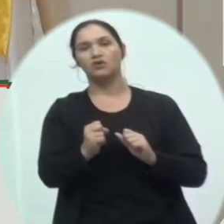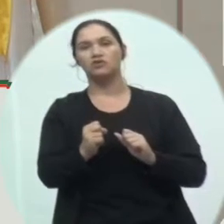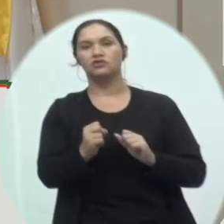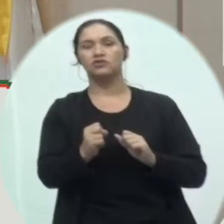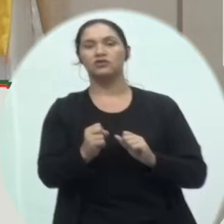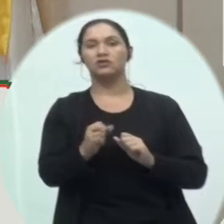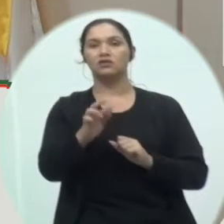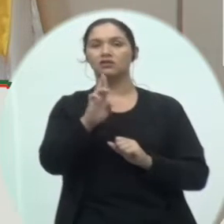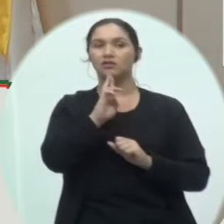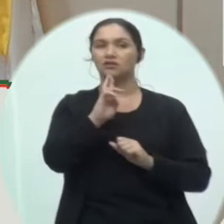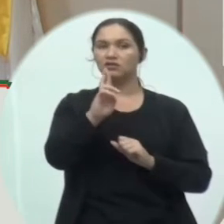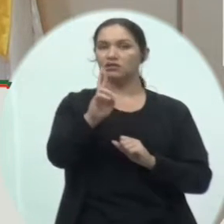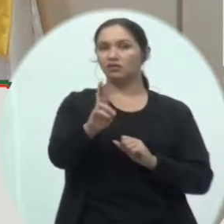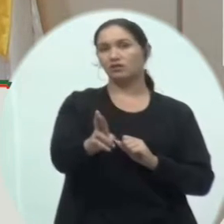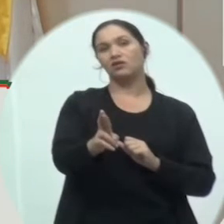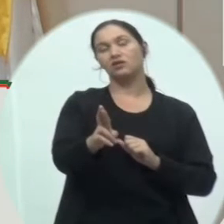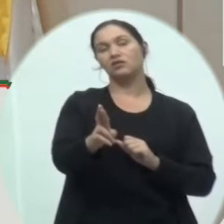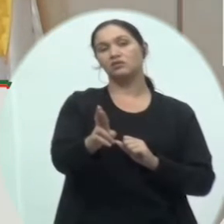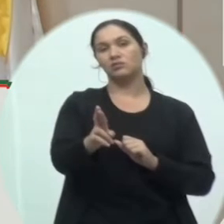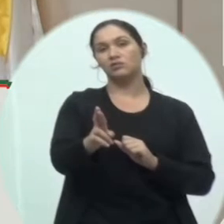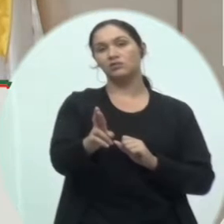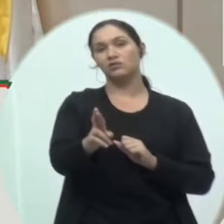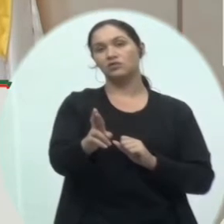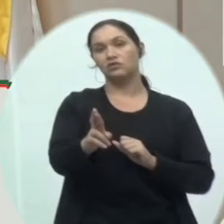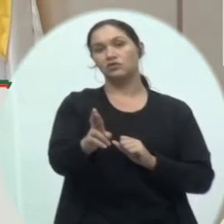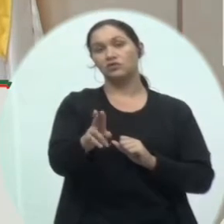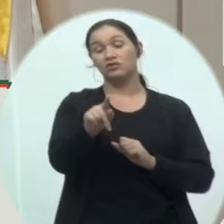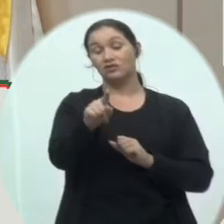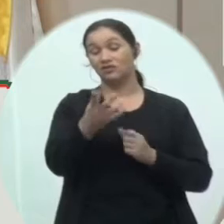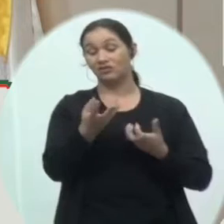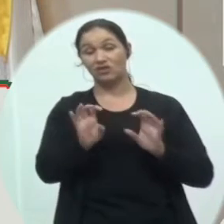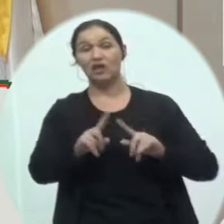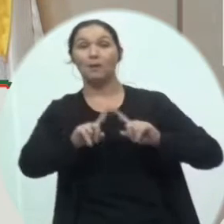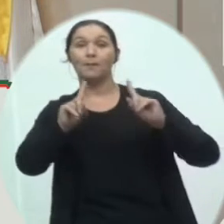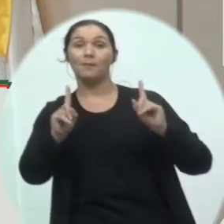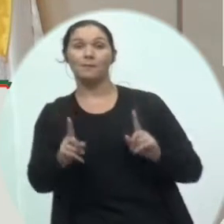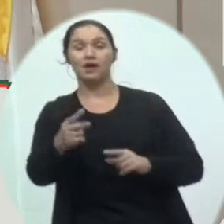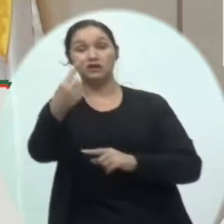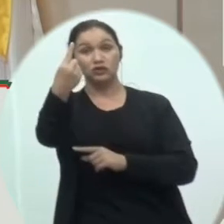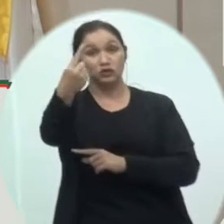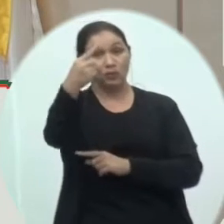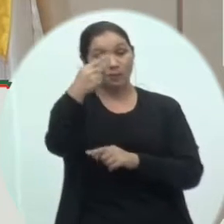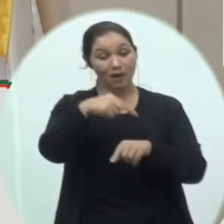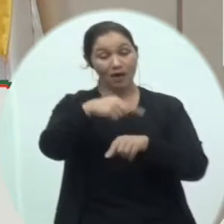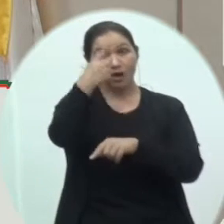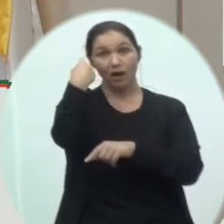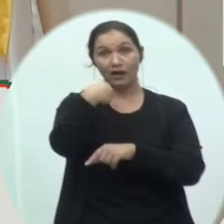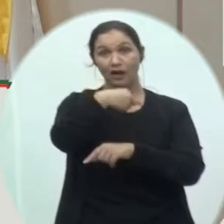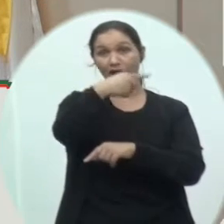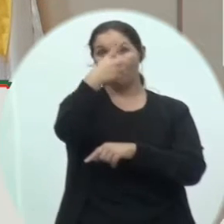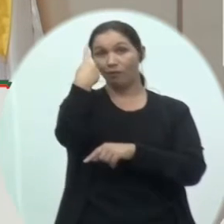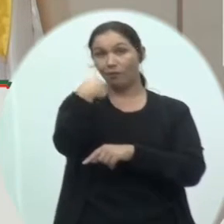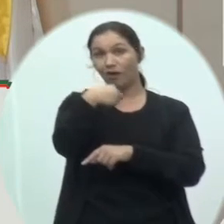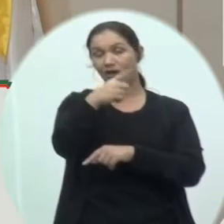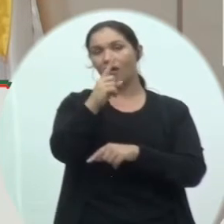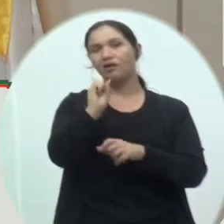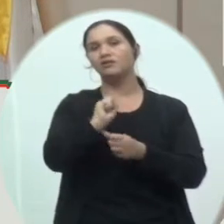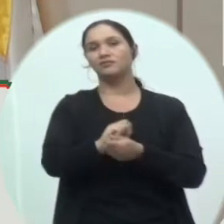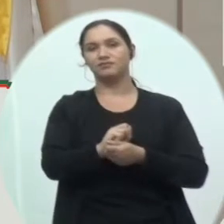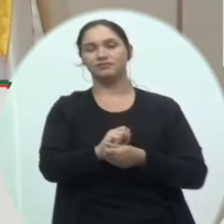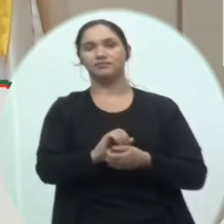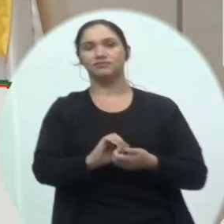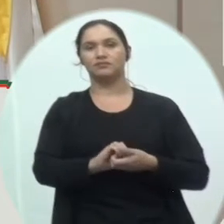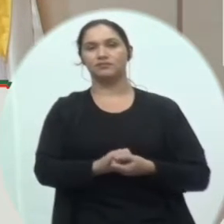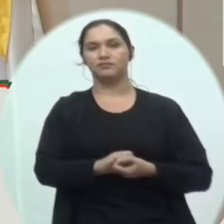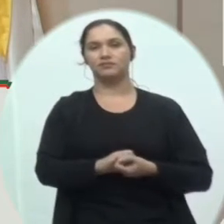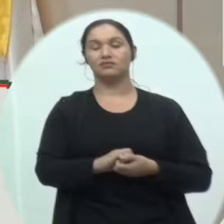vereadores gostariam de que acontecesse. Esperamos que agora, com o novo secretário, com a Célio, que tem uma experiência maior,